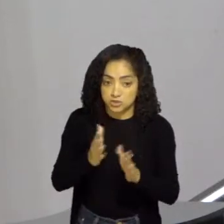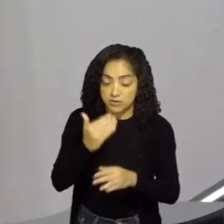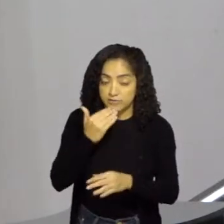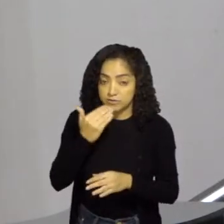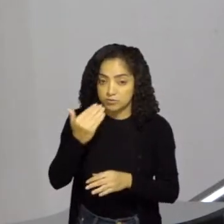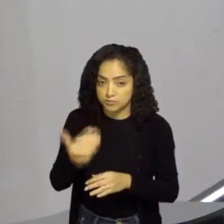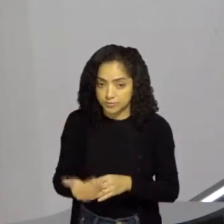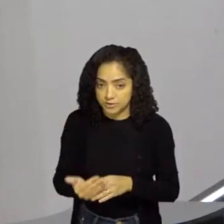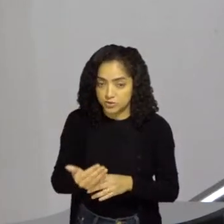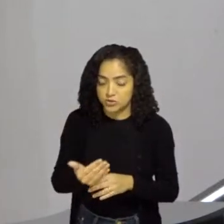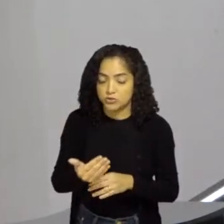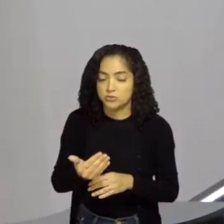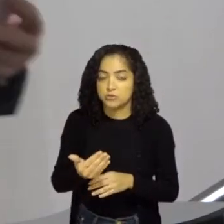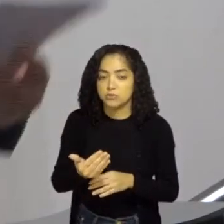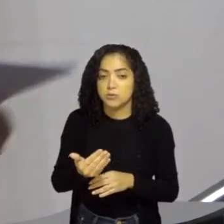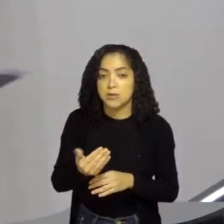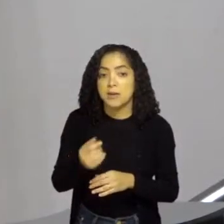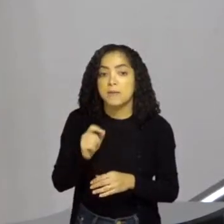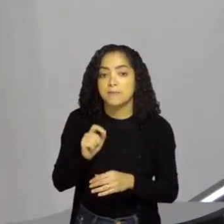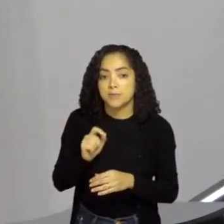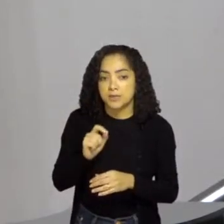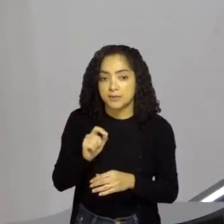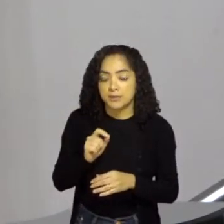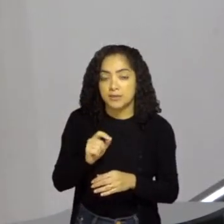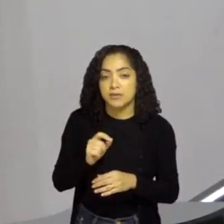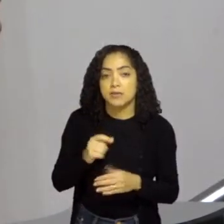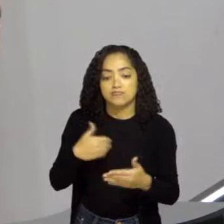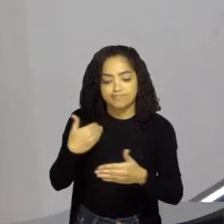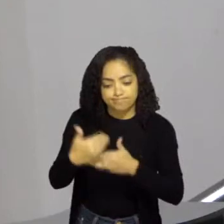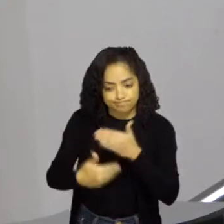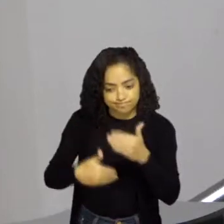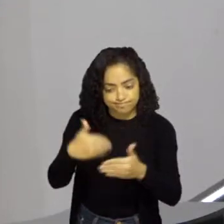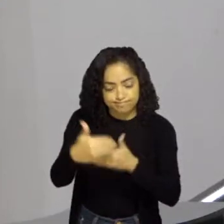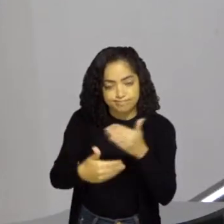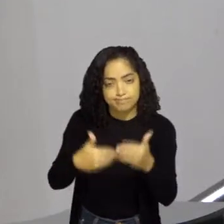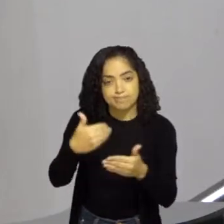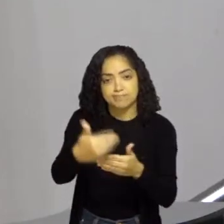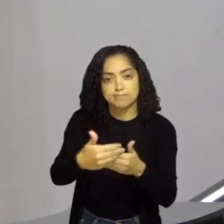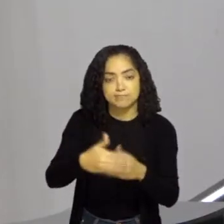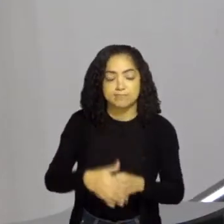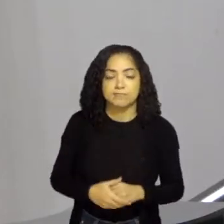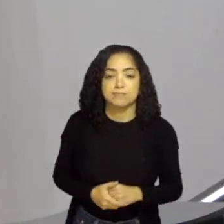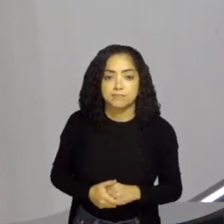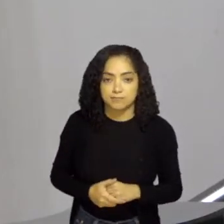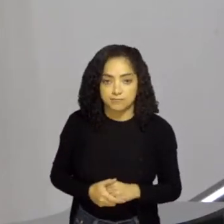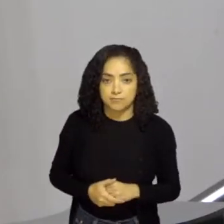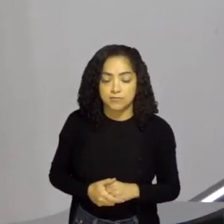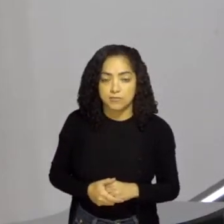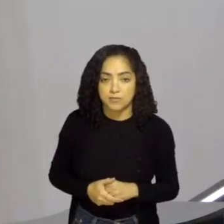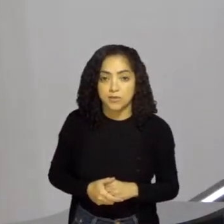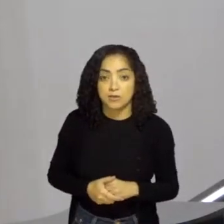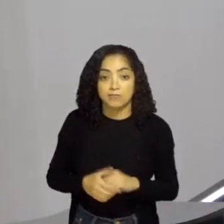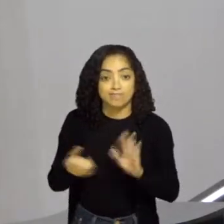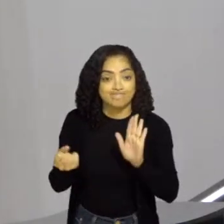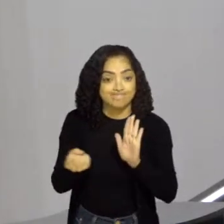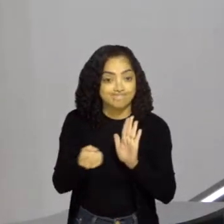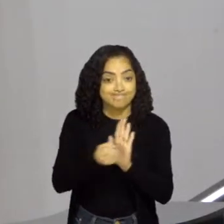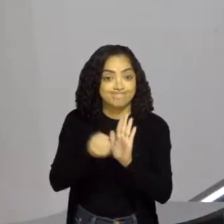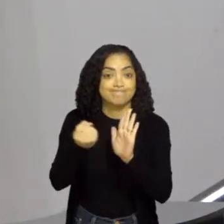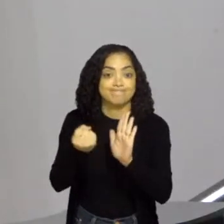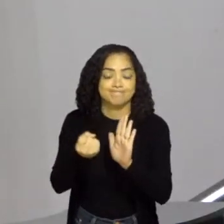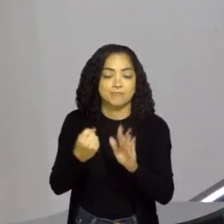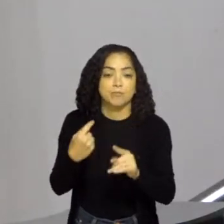ele para que esse projeto caminhe. Esse projeto vai ser um marco, porque